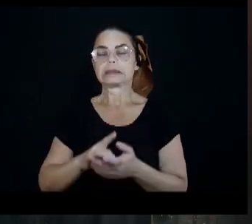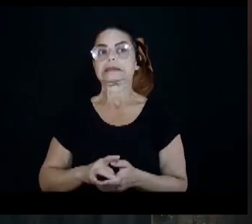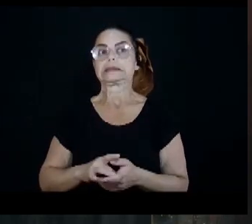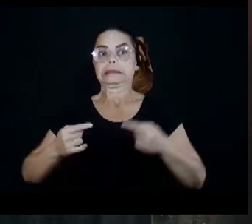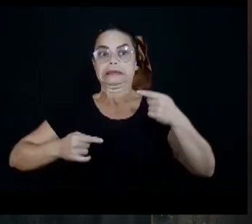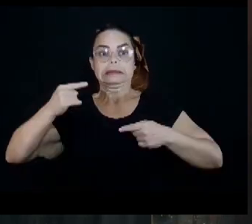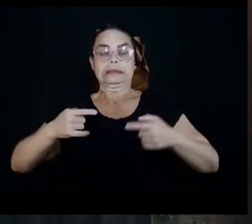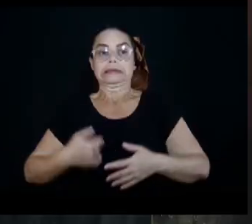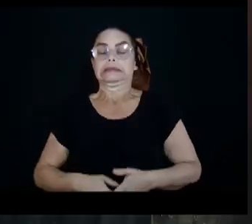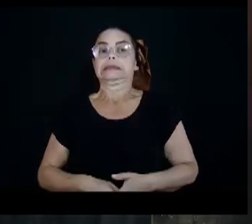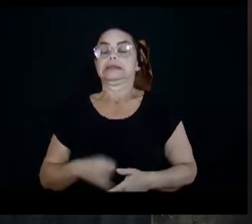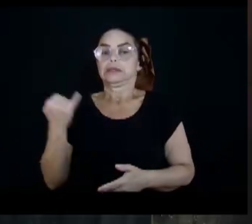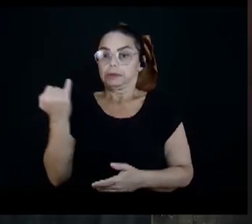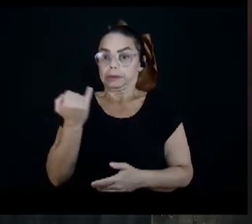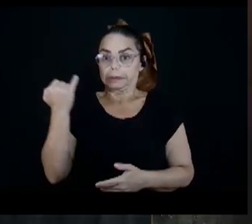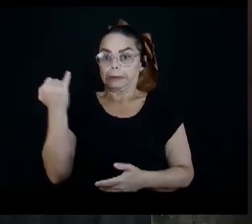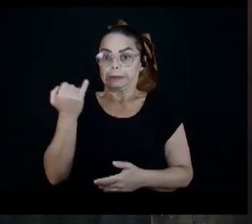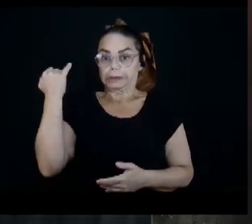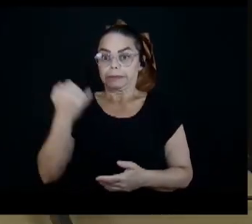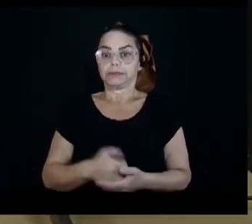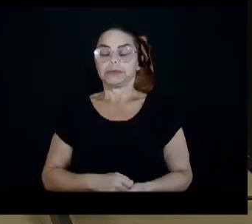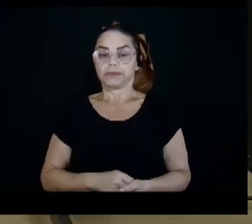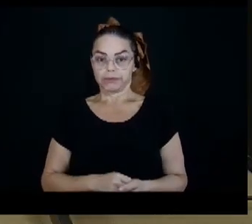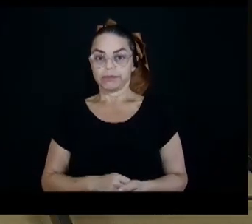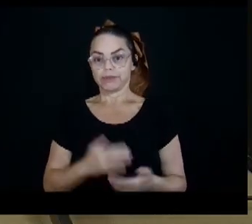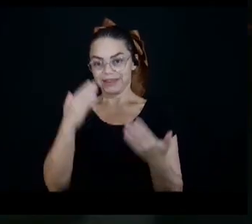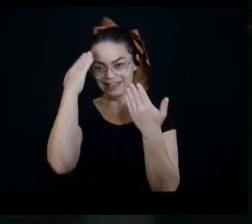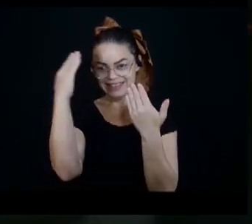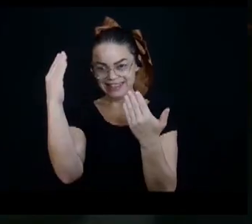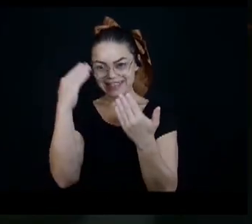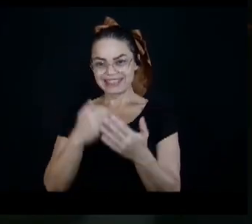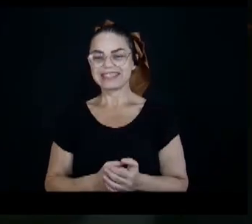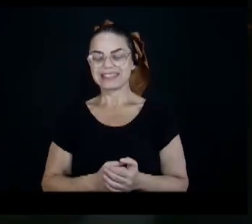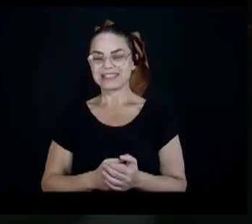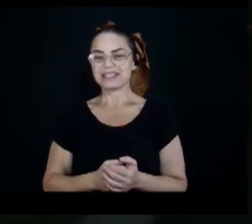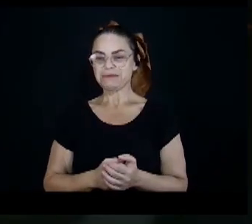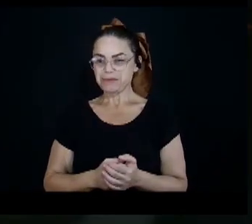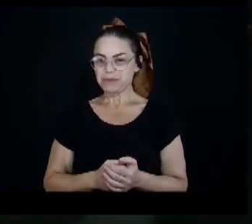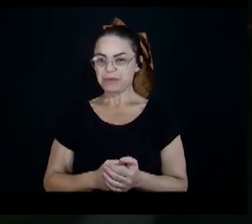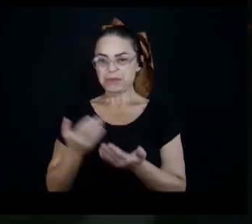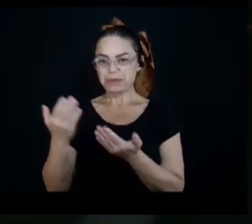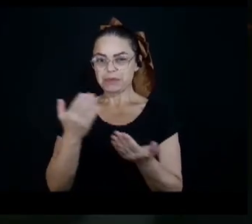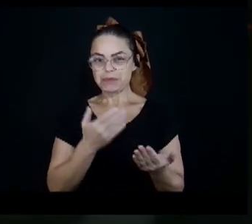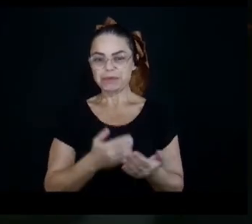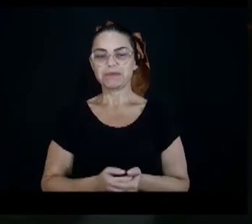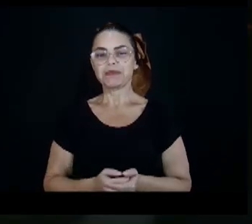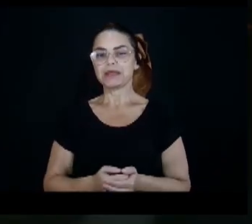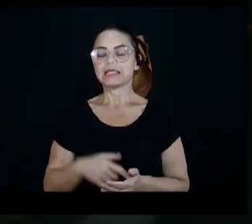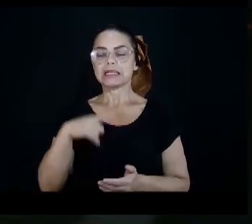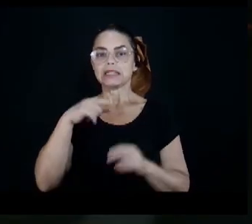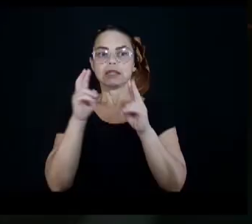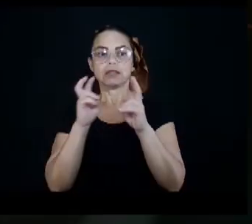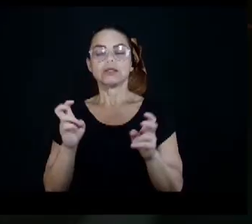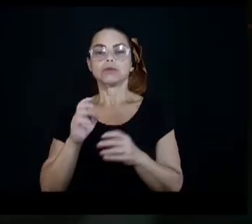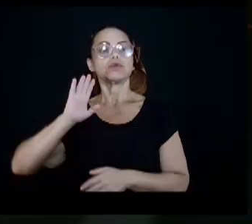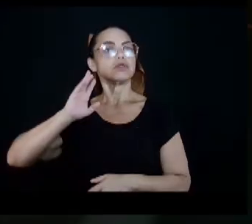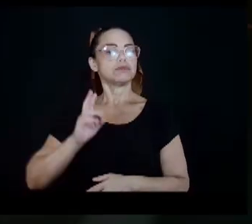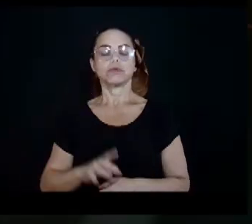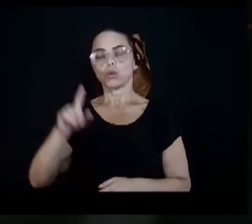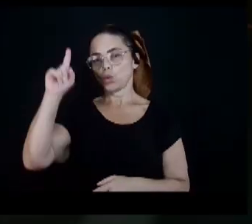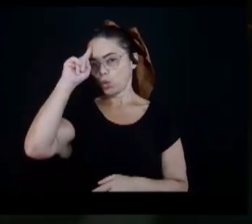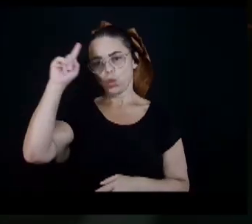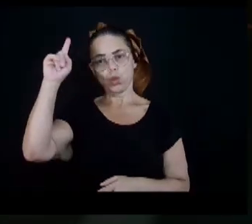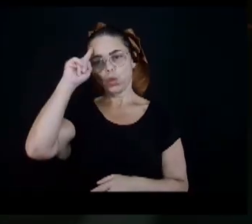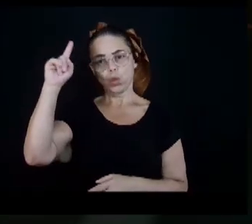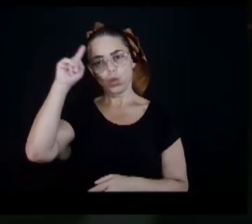né? Então, obrigado pelo convite. Nós que agradecemos, é um tema que tem se atualizado dia a dia, cada dia surge uma